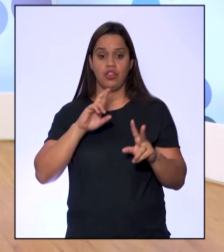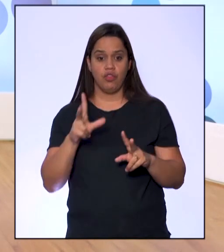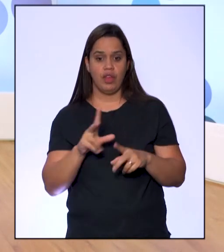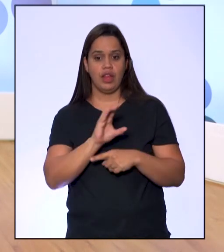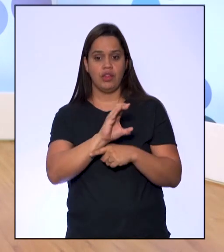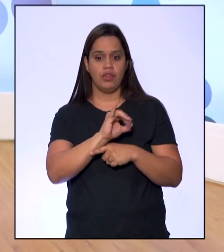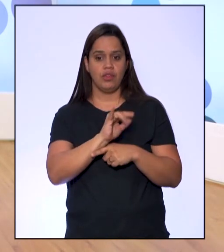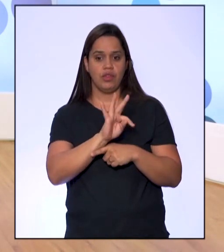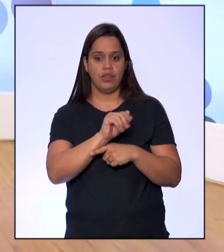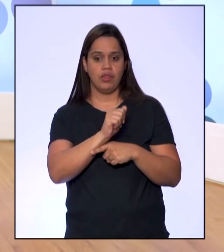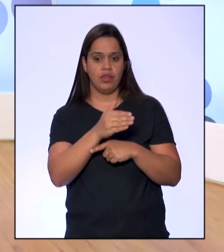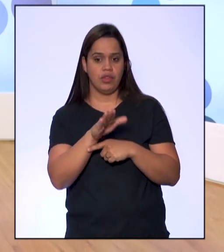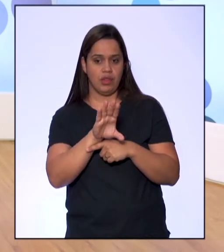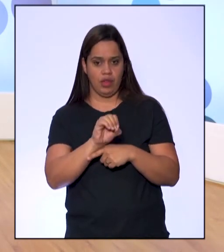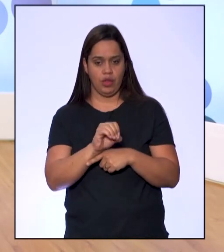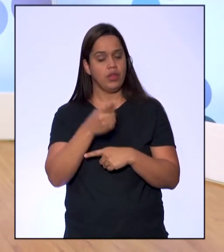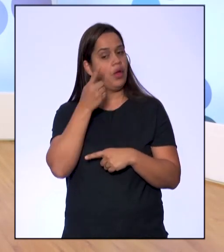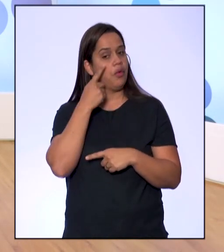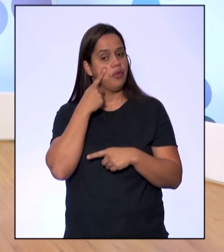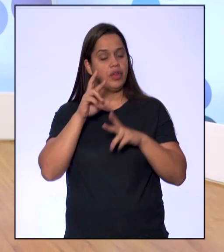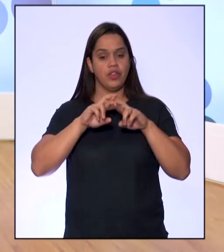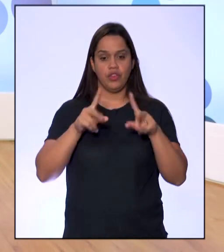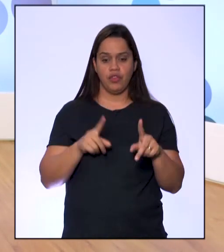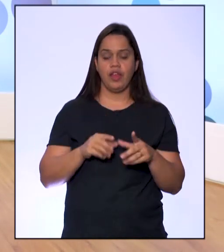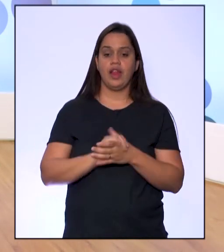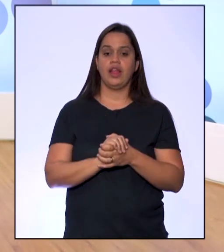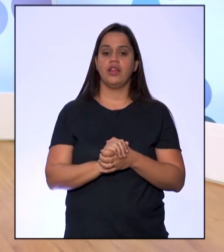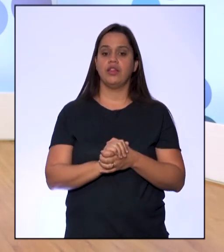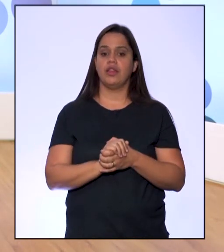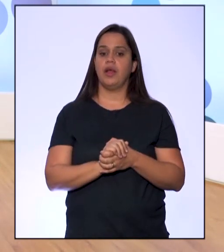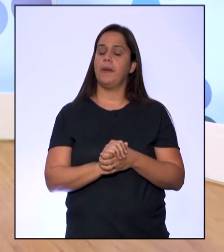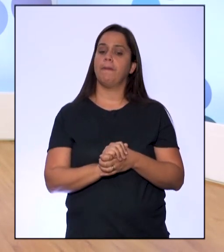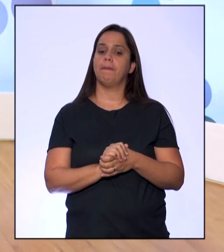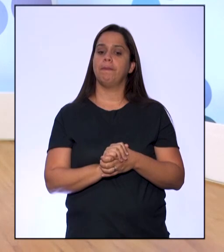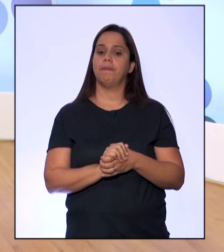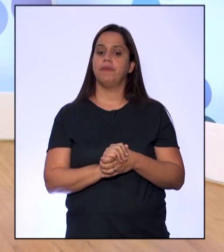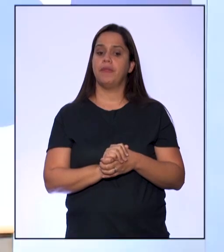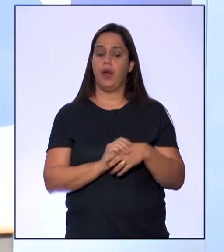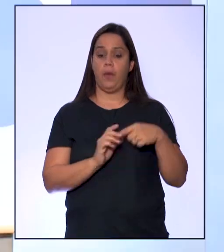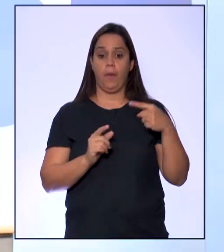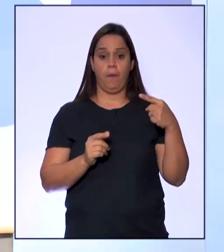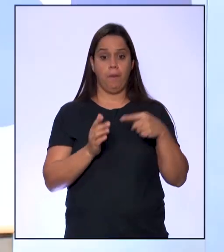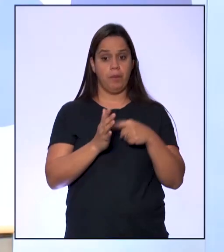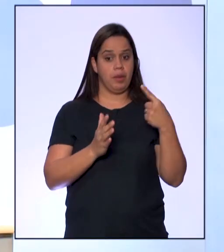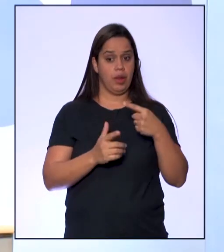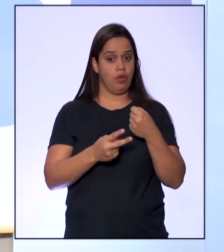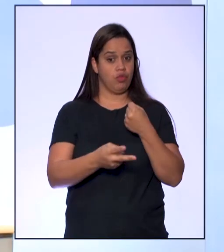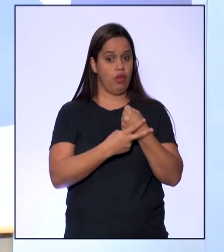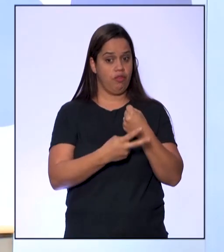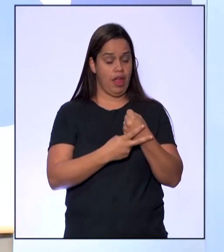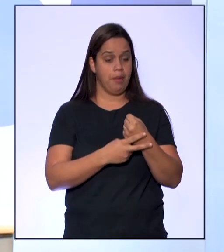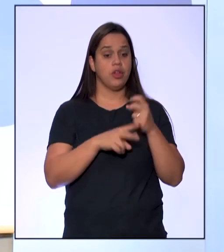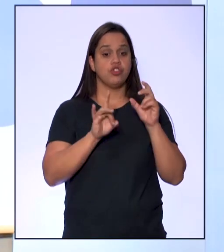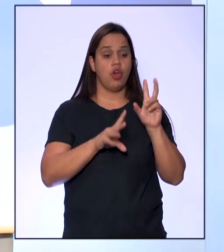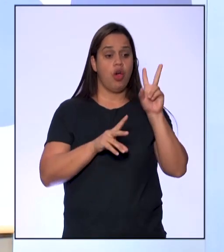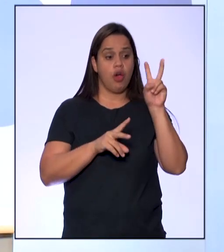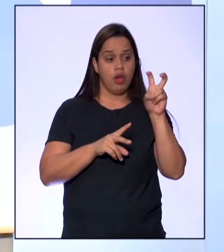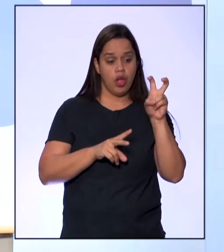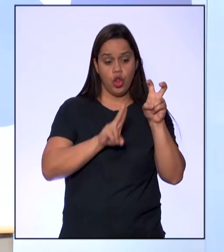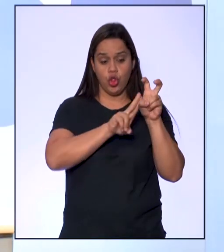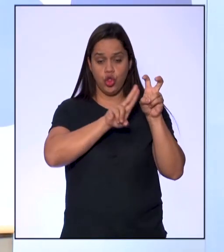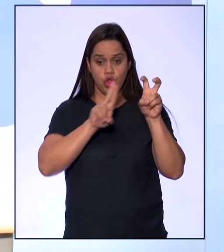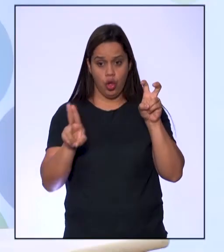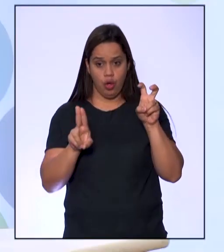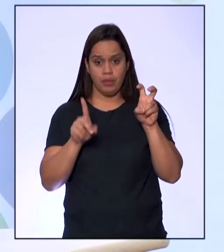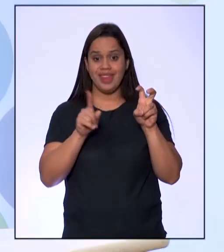citação, Então olha lá, gente. tá? No primeiro não tem esse verbo, tem as aspas e já o nome da O nome foi pessoa. o que